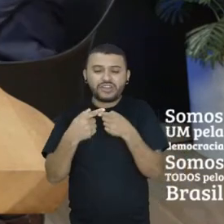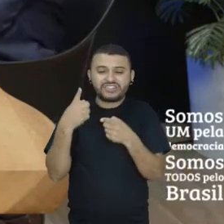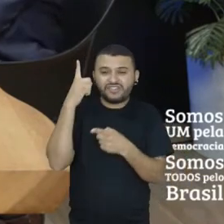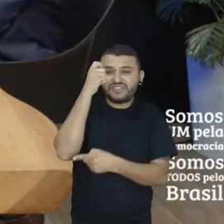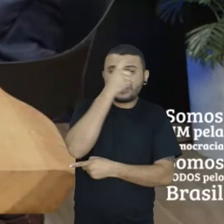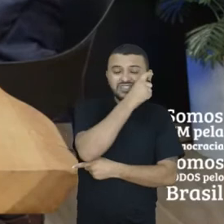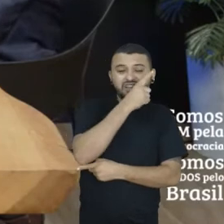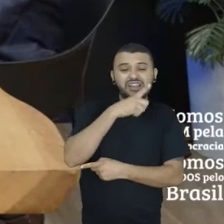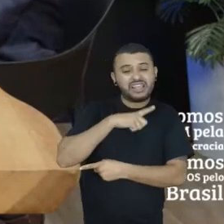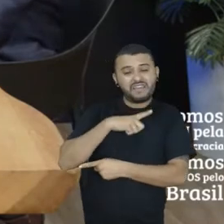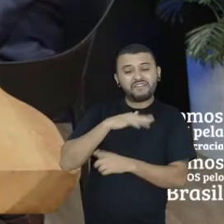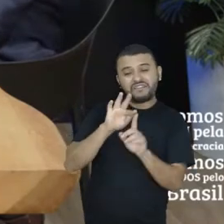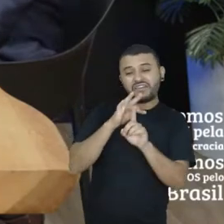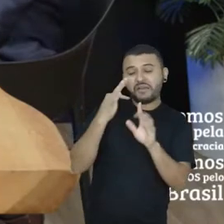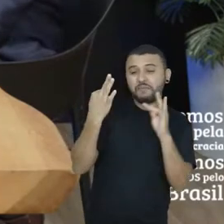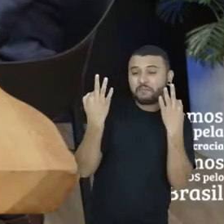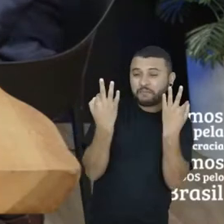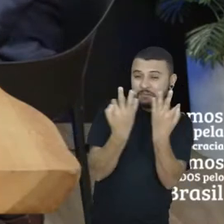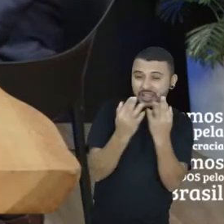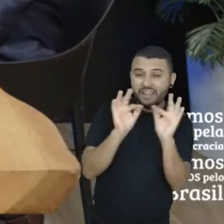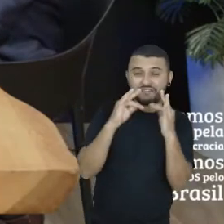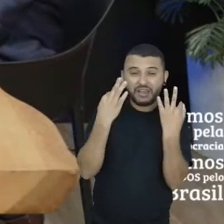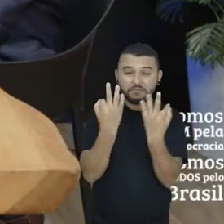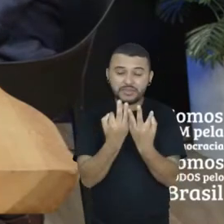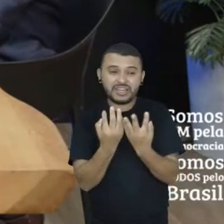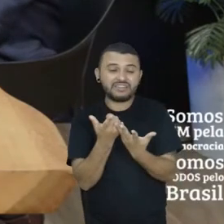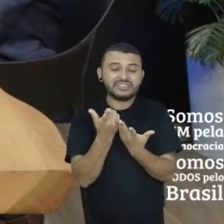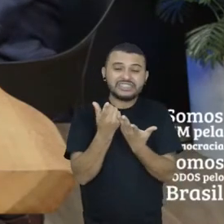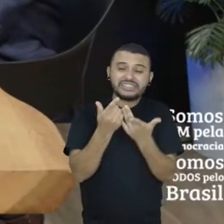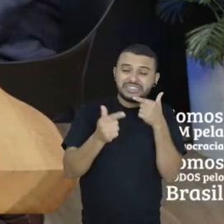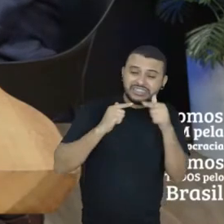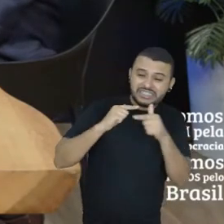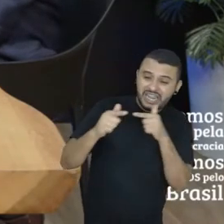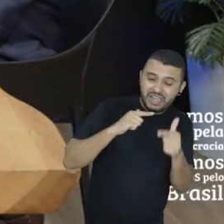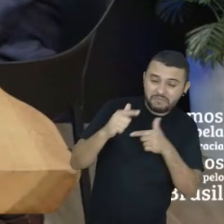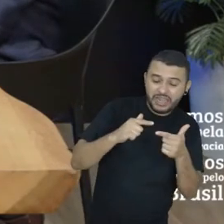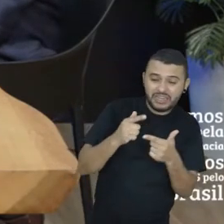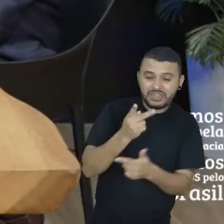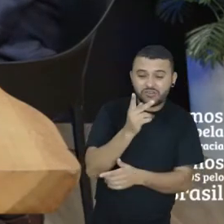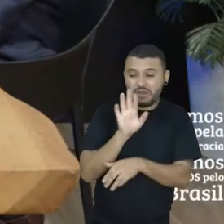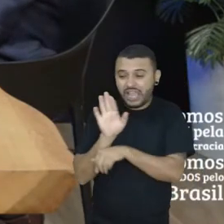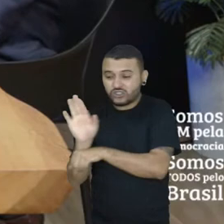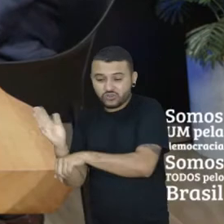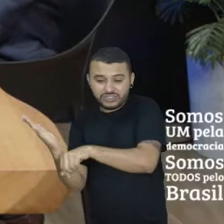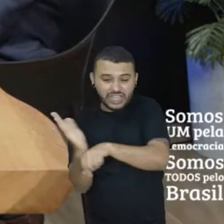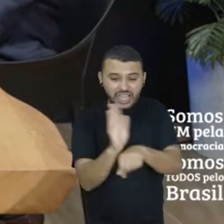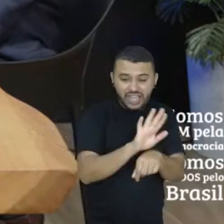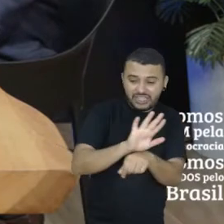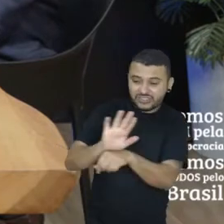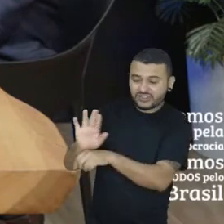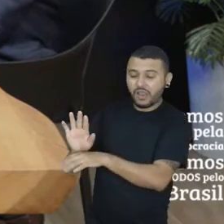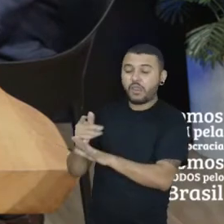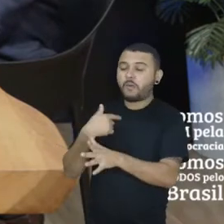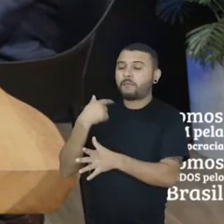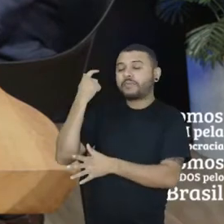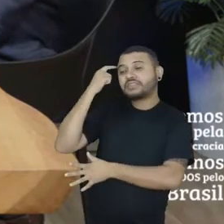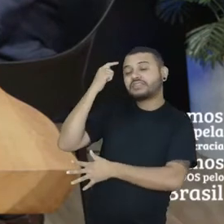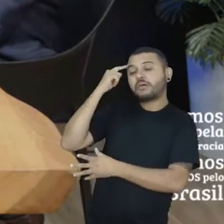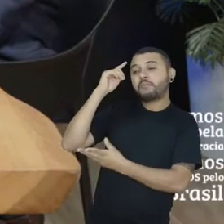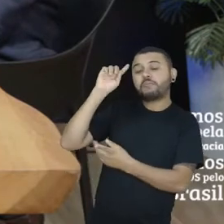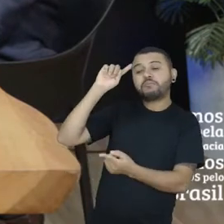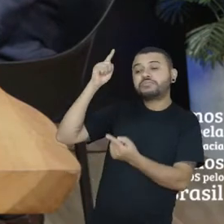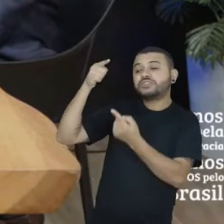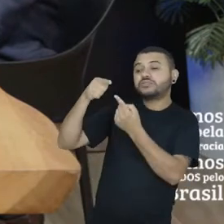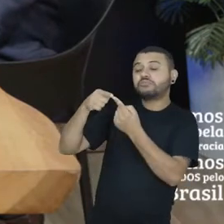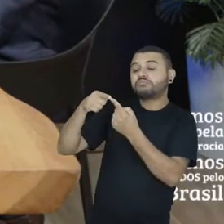estão fazendo de tudo para poder ajudar umas às outras e uns aos outros. Do ponto de vista das